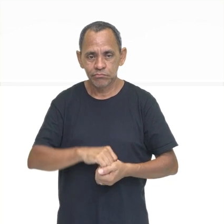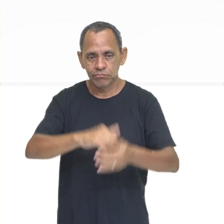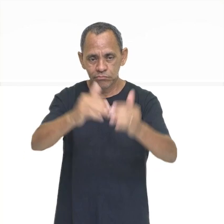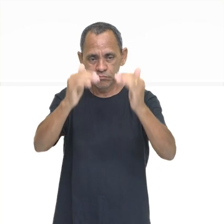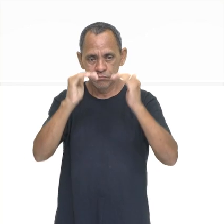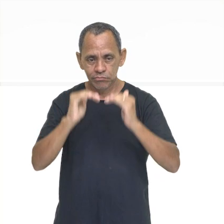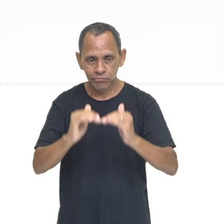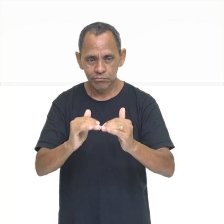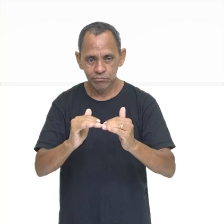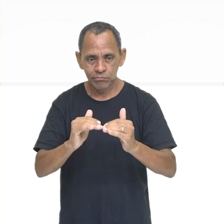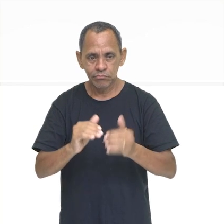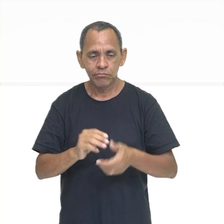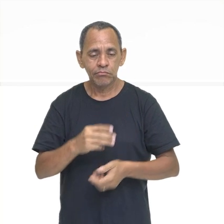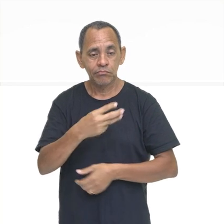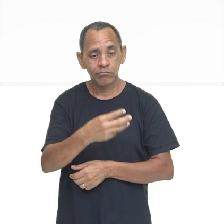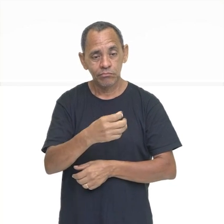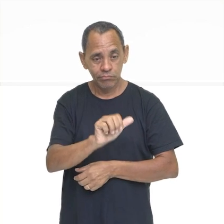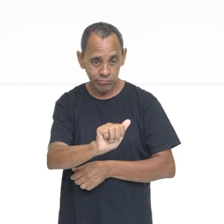E